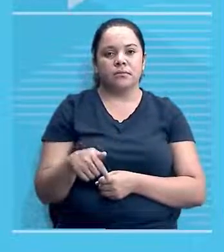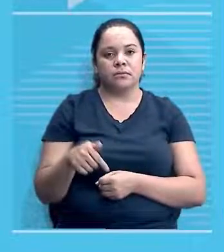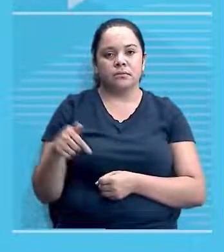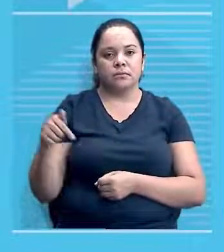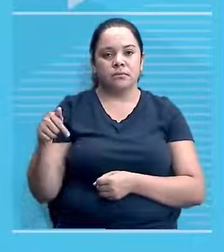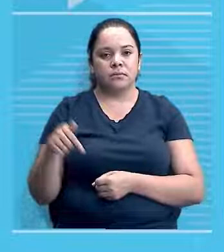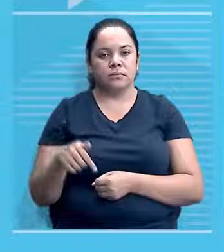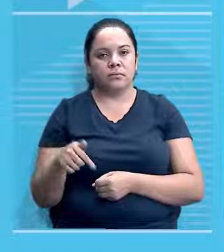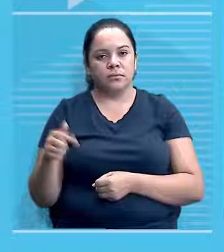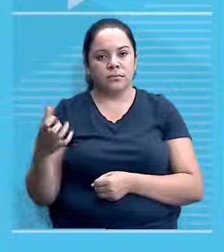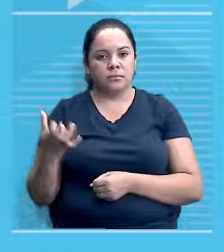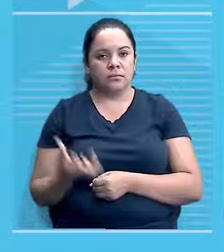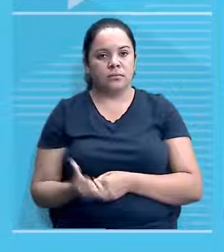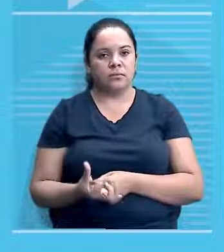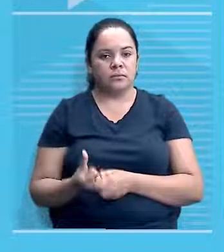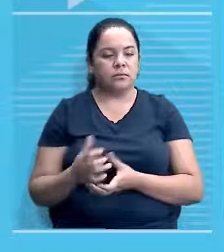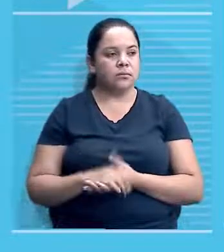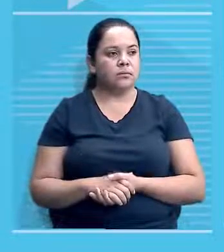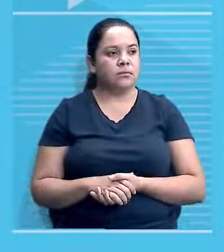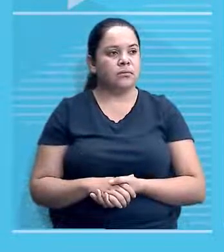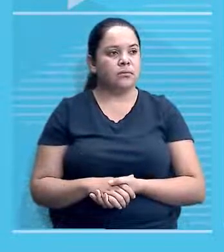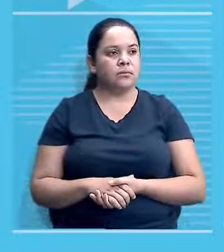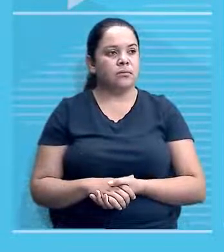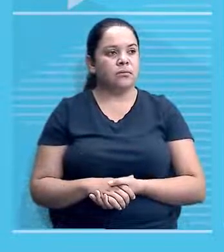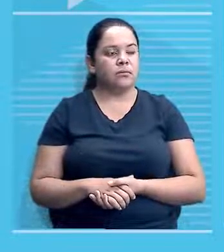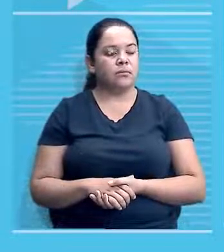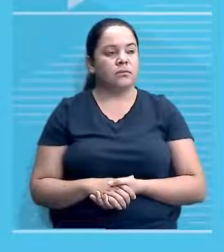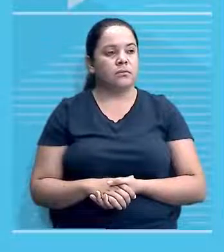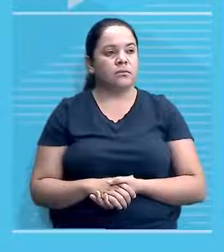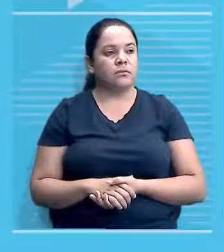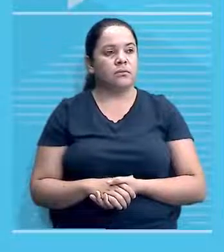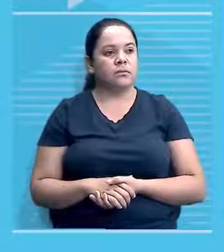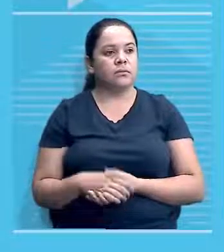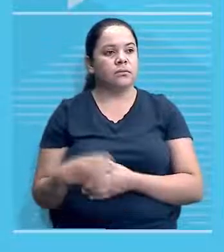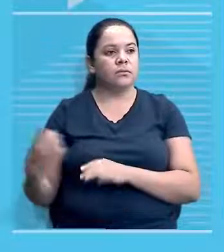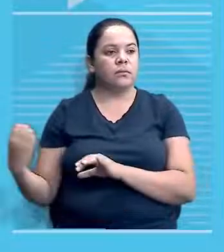é tanto que eles mandaram emissário para os Estados Unidos